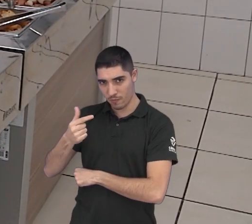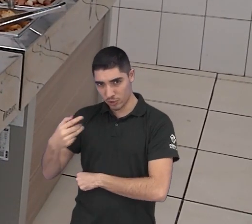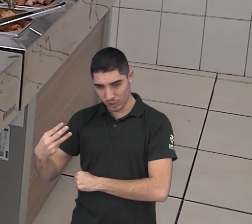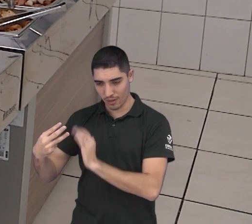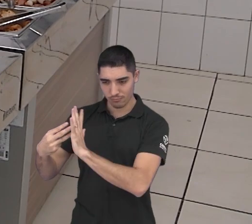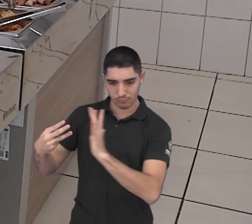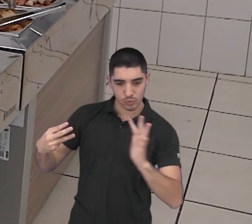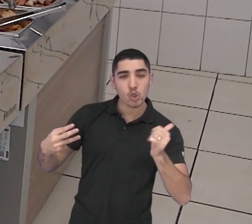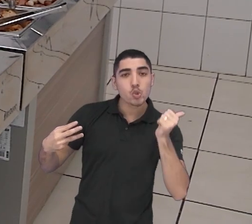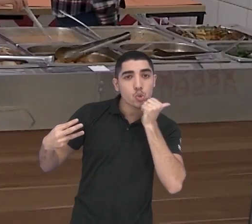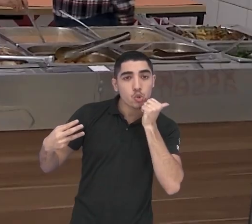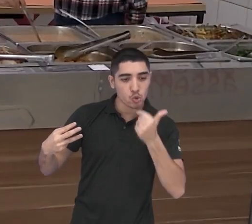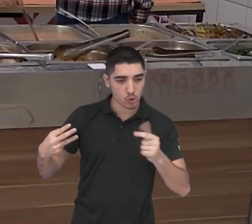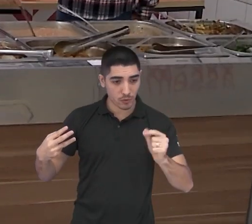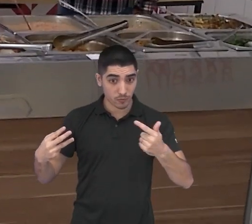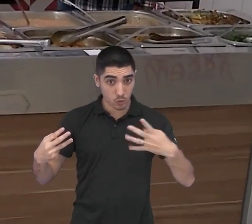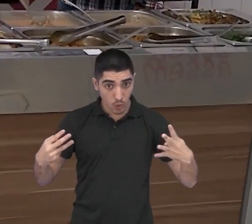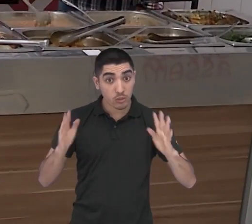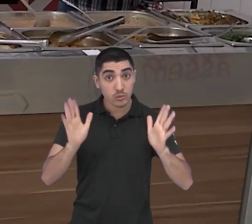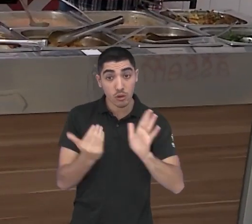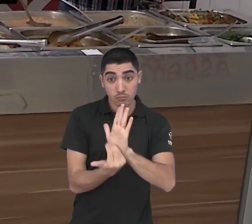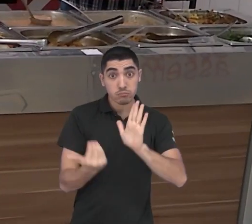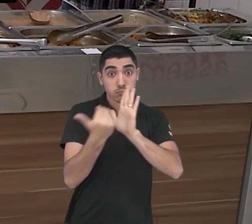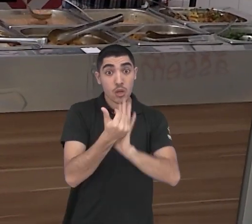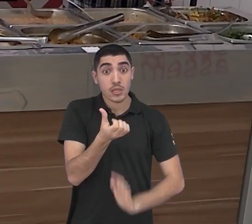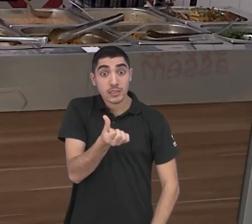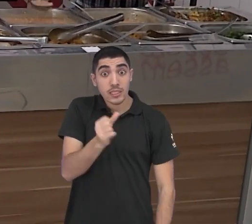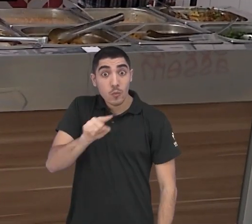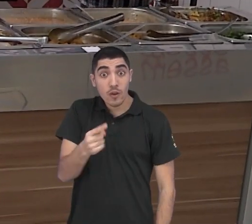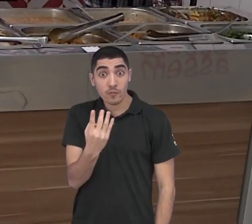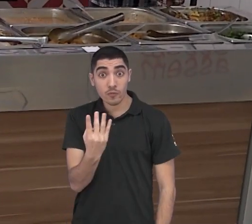de 2024 subiu